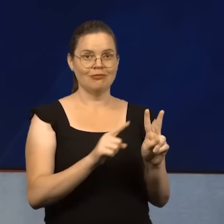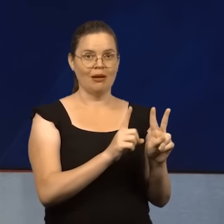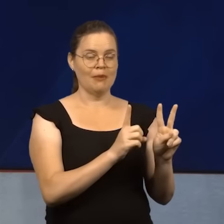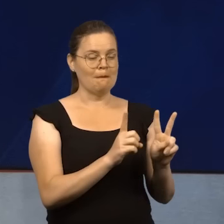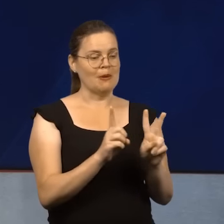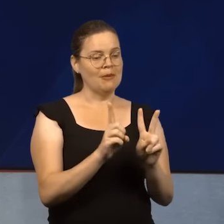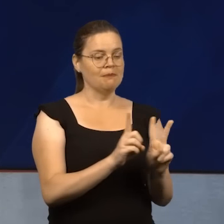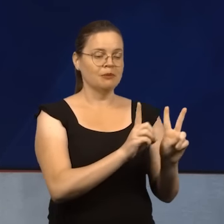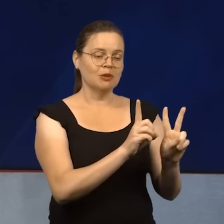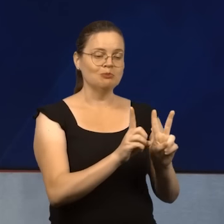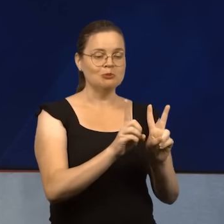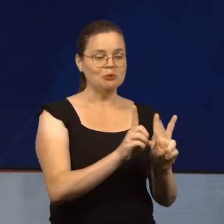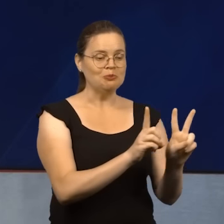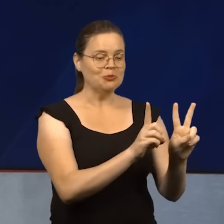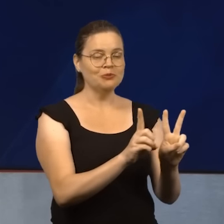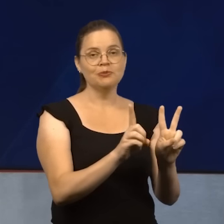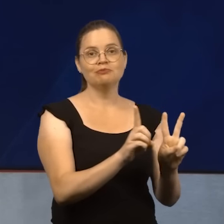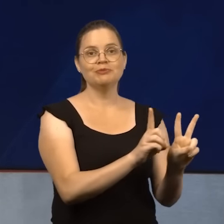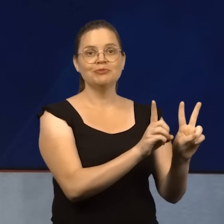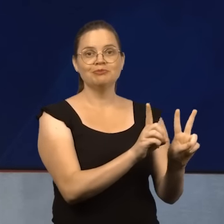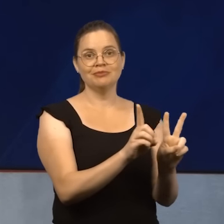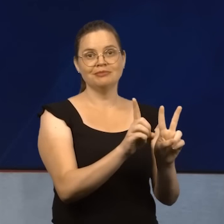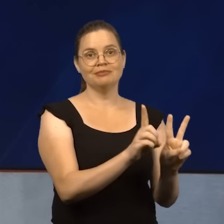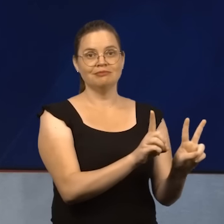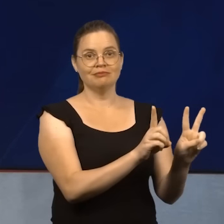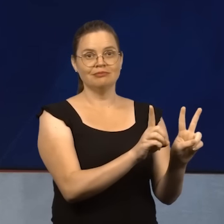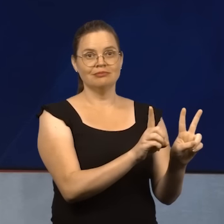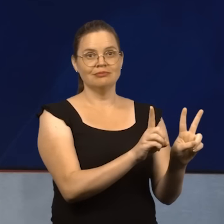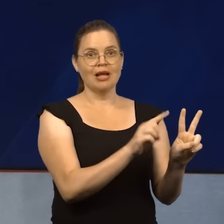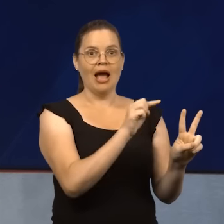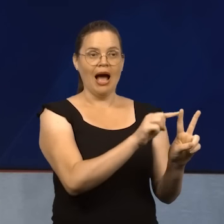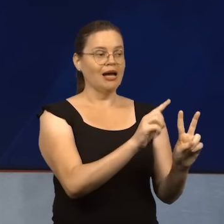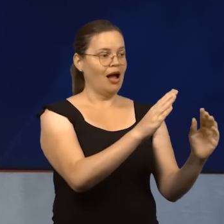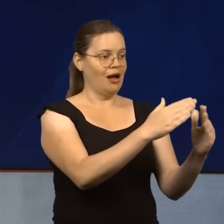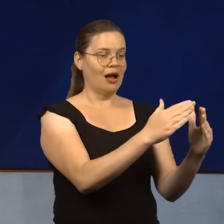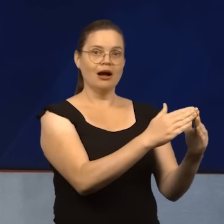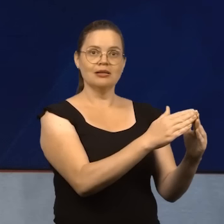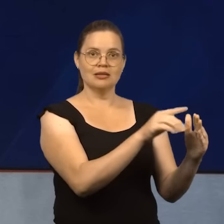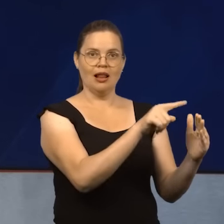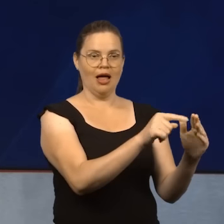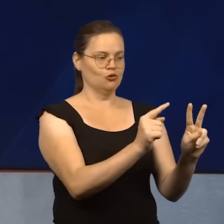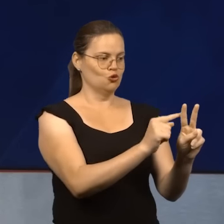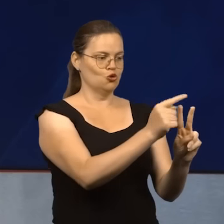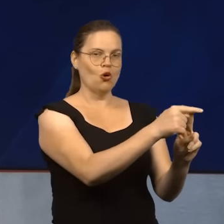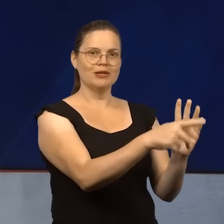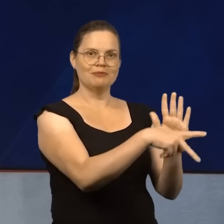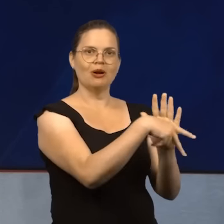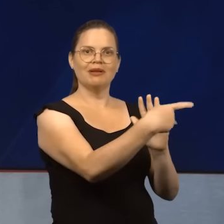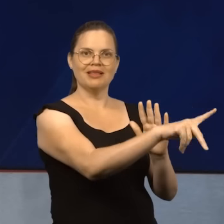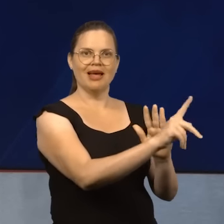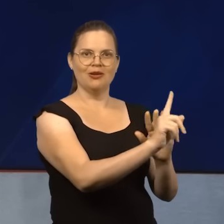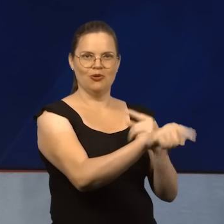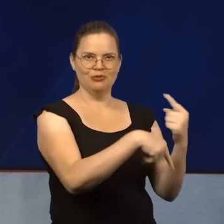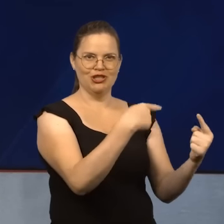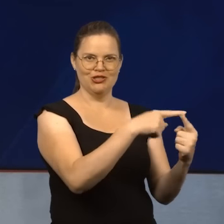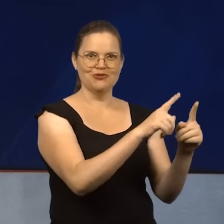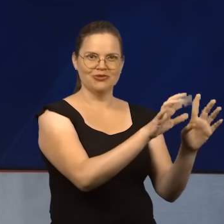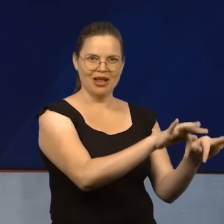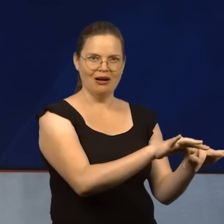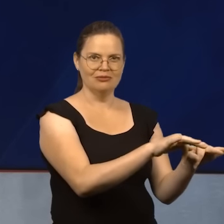na caminhada, que eles chegaram ao destino deles. Esses 2 discípulos